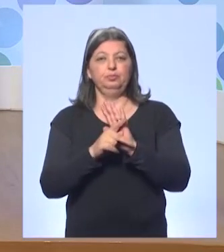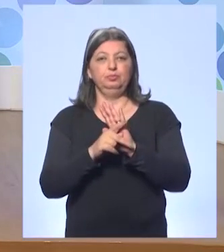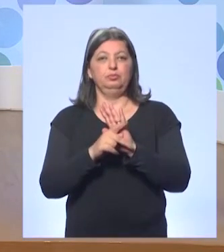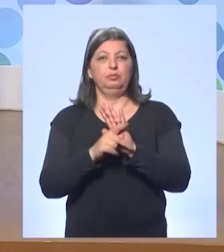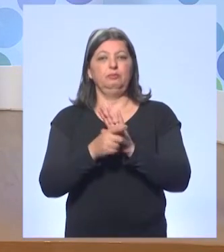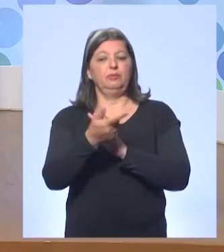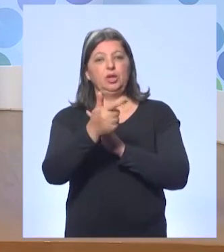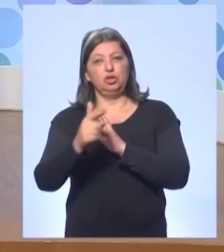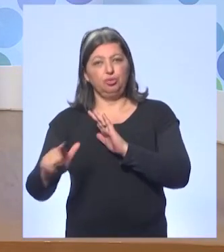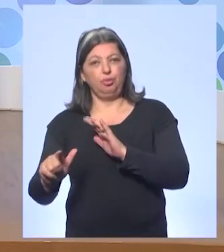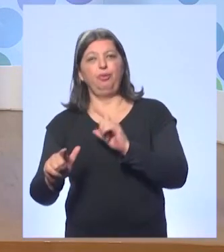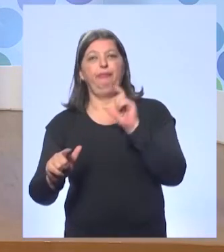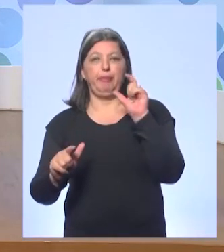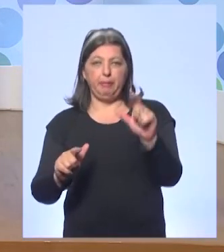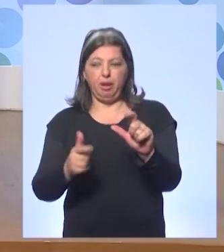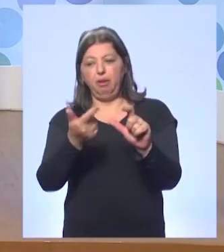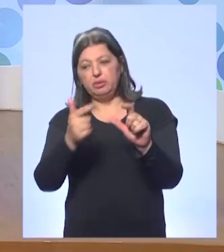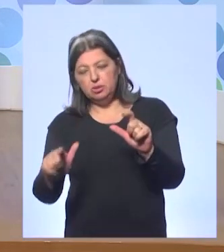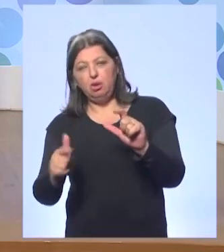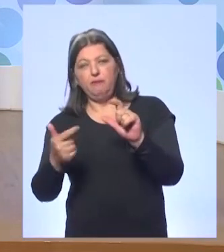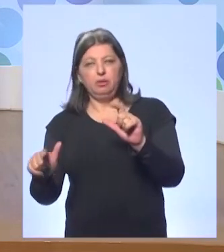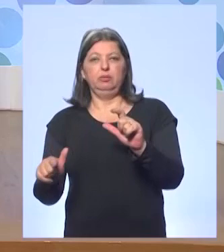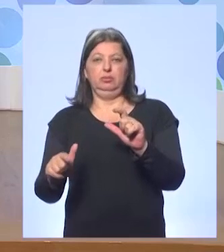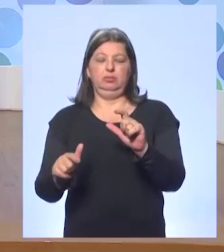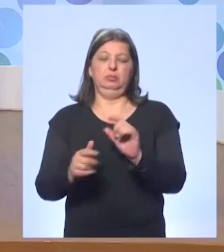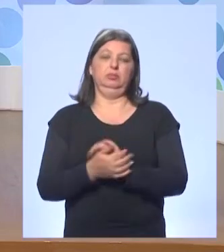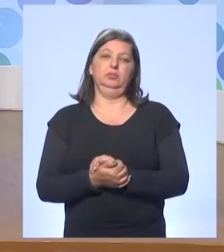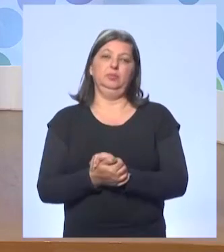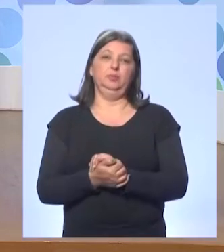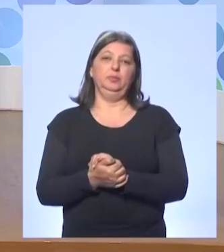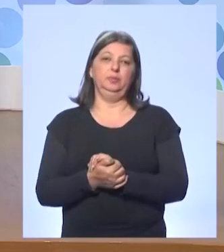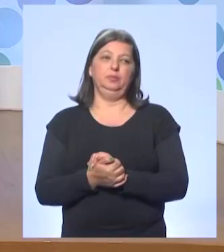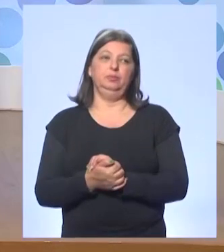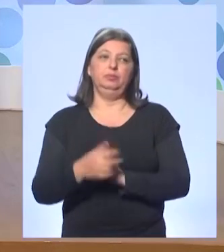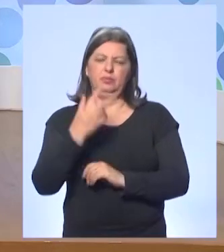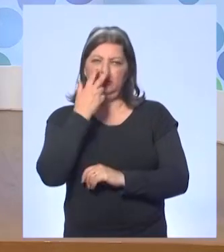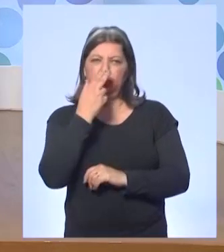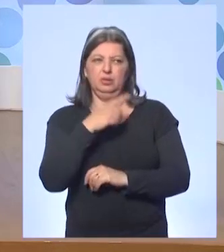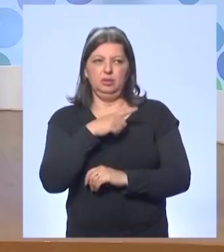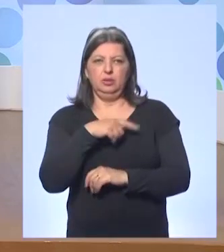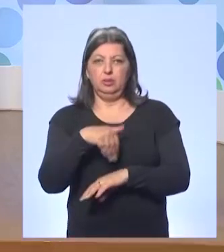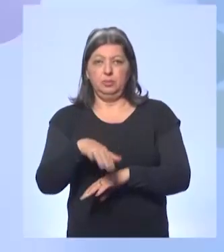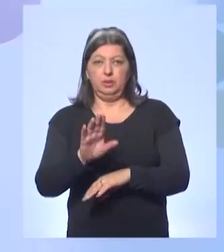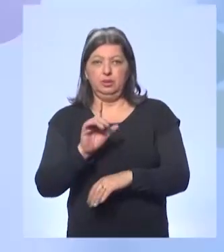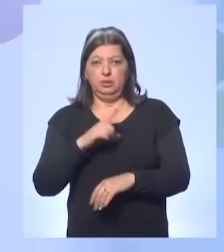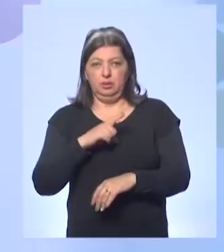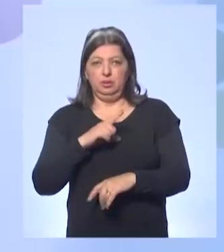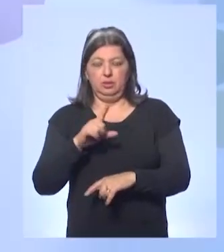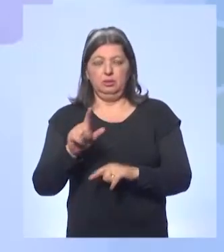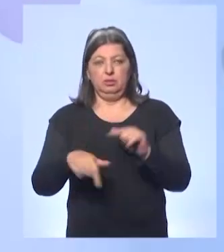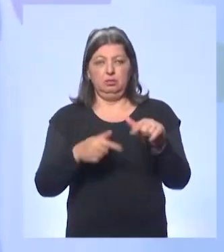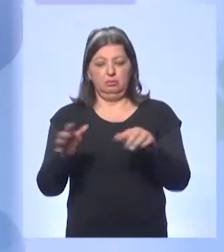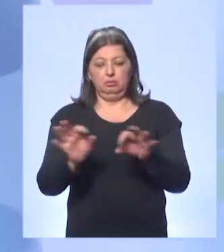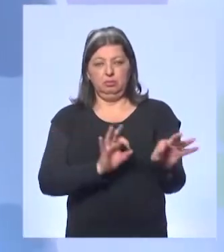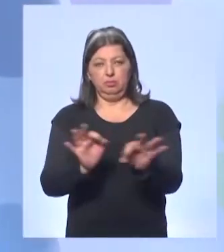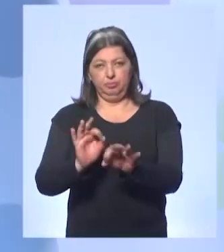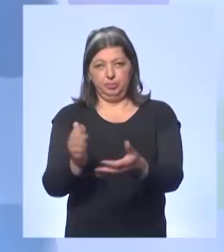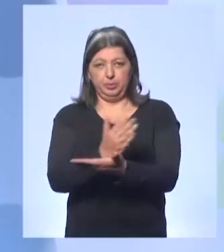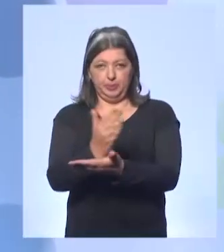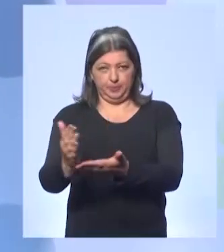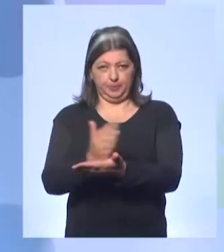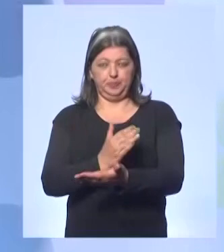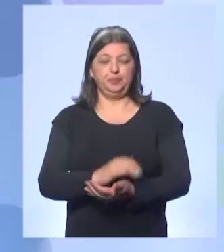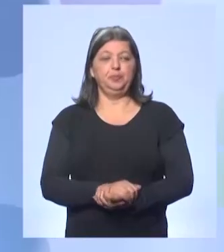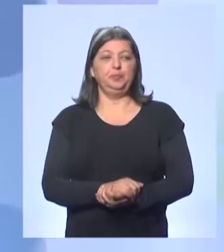esse embate de ficar falando a mesma palavra o tempo inteiro, tá? Eu acho que eu tenho mais... A gente trabalhou, vou fazer a separação aqui.